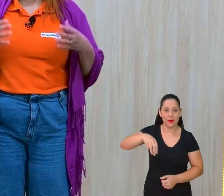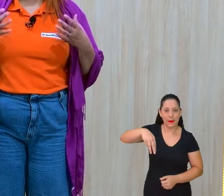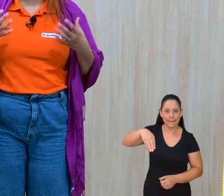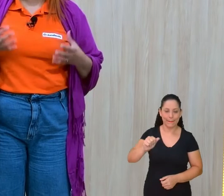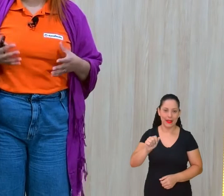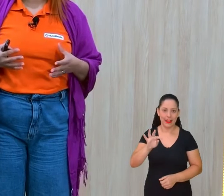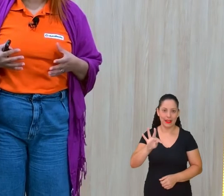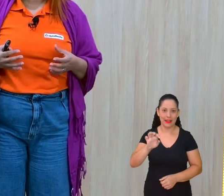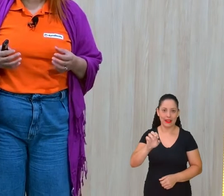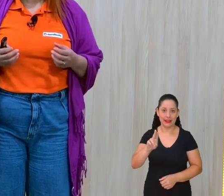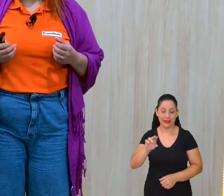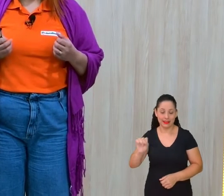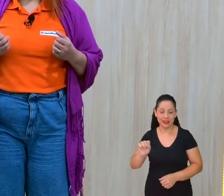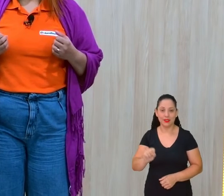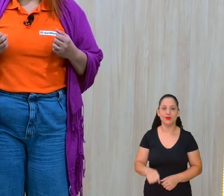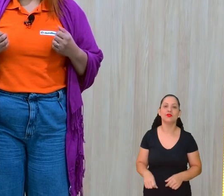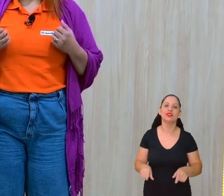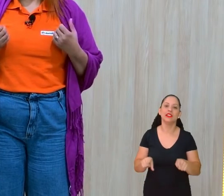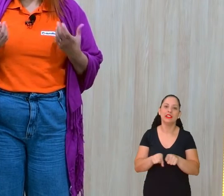ao mestre Galdino,